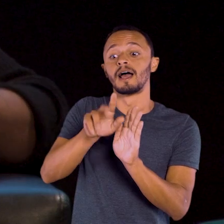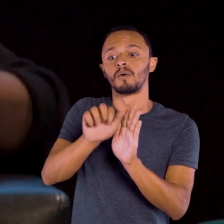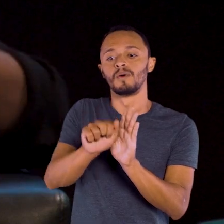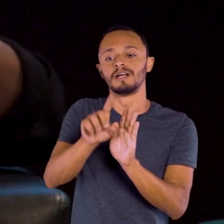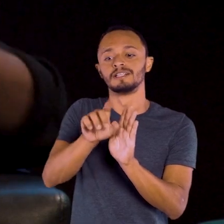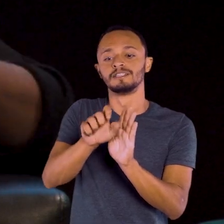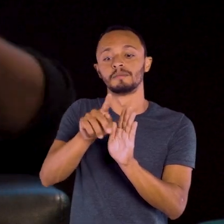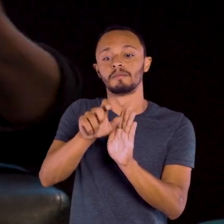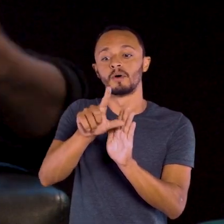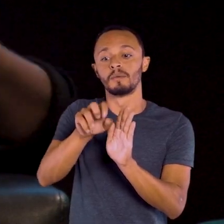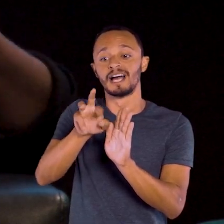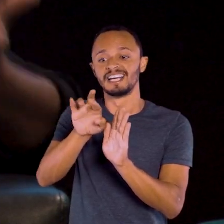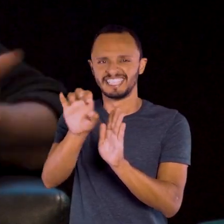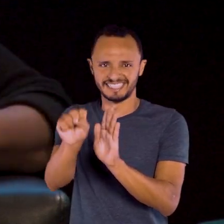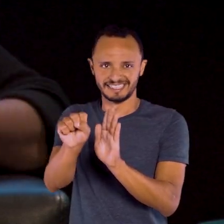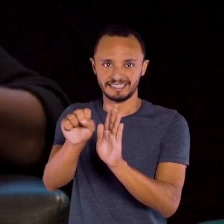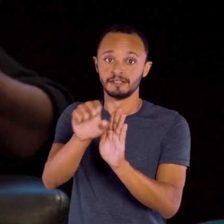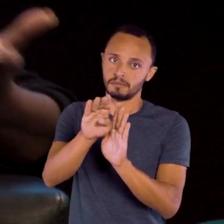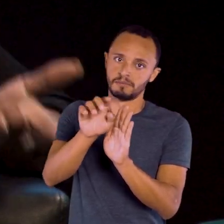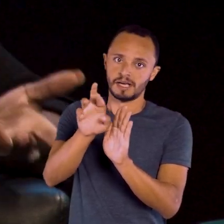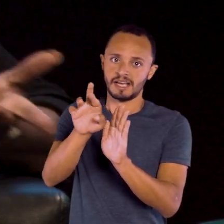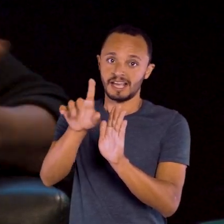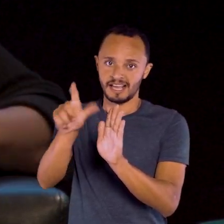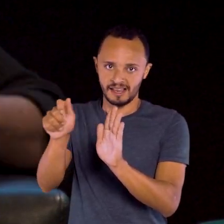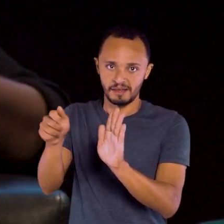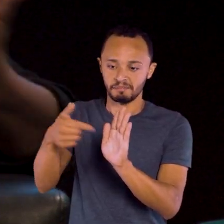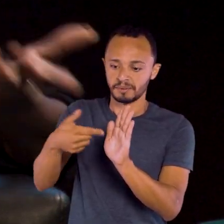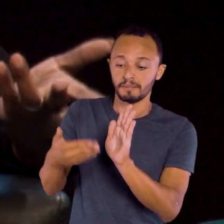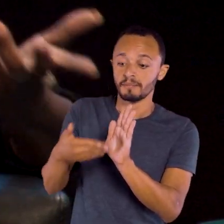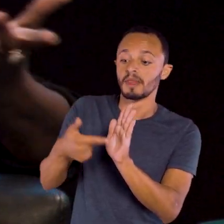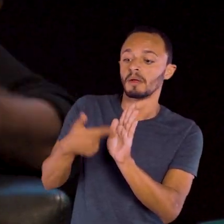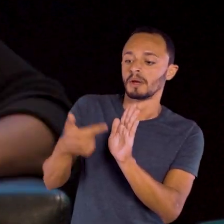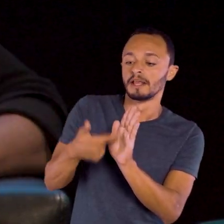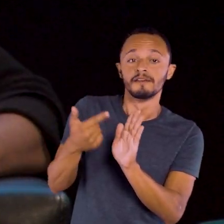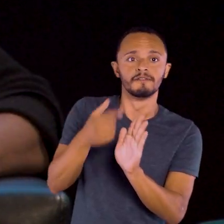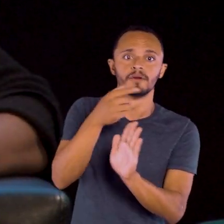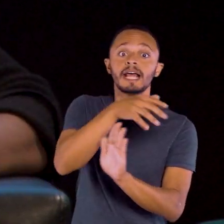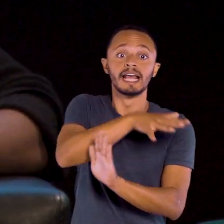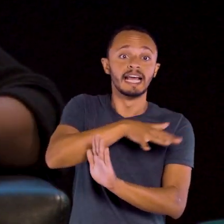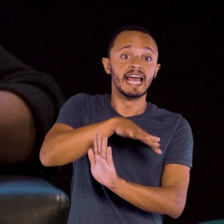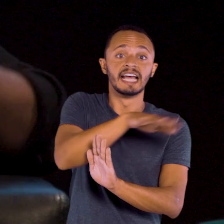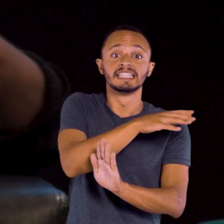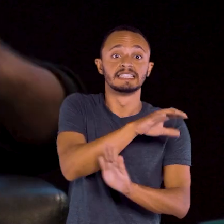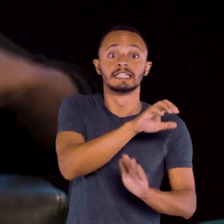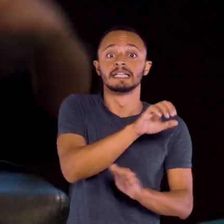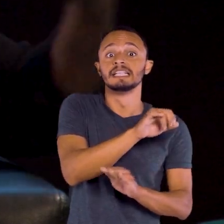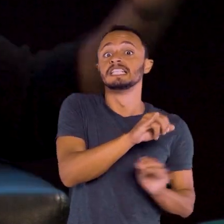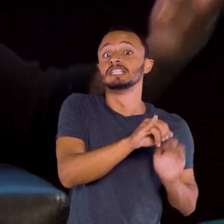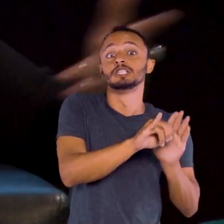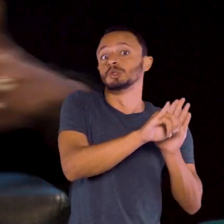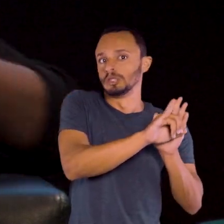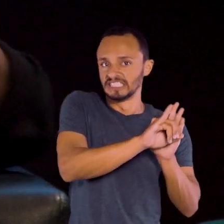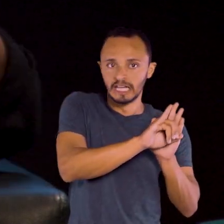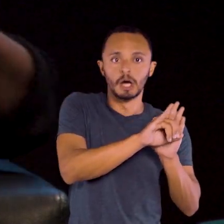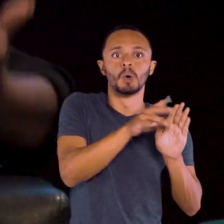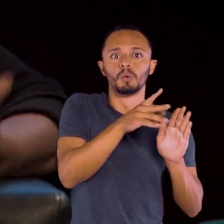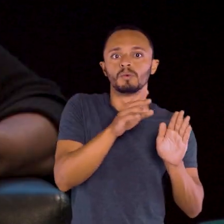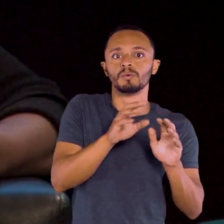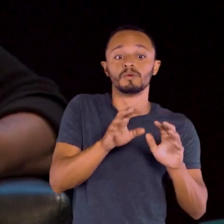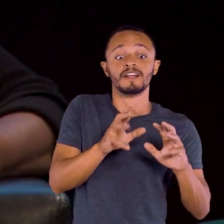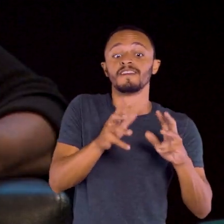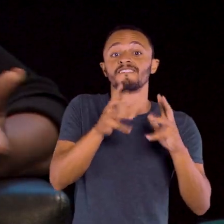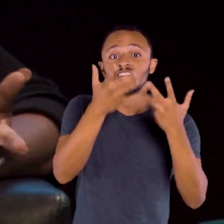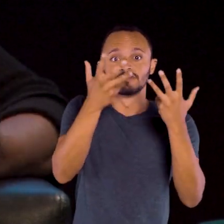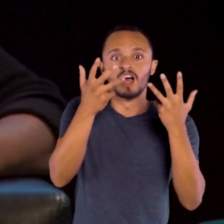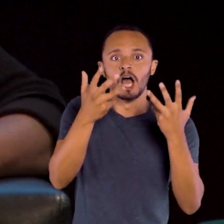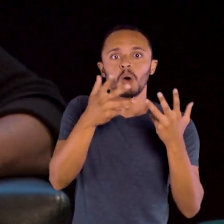aí a Fundação é uma instituição governamental, me inscreveu nesse